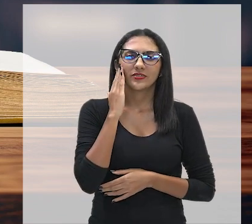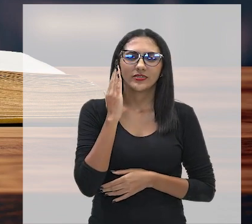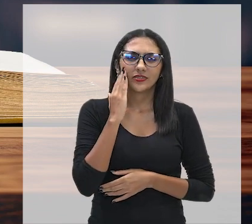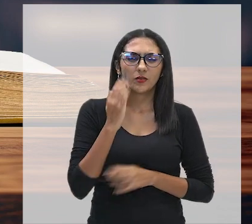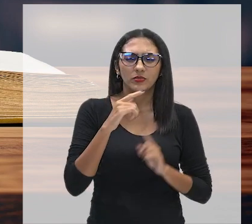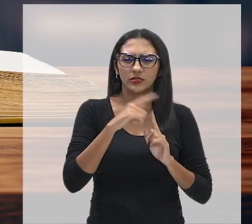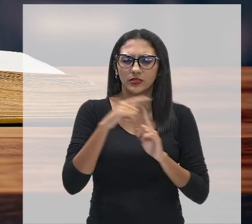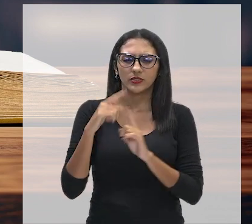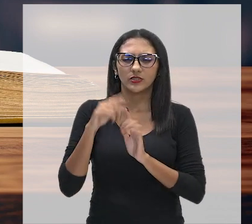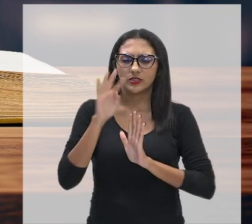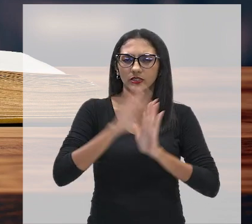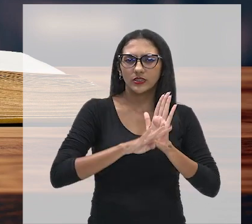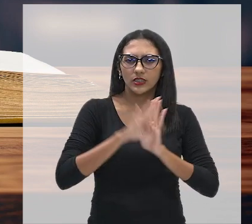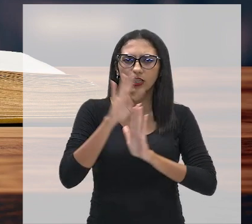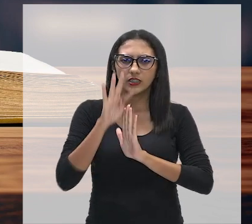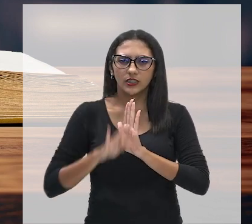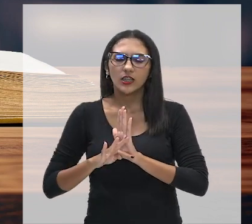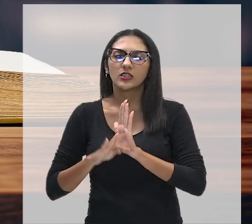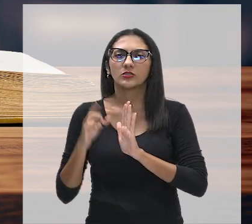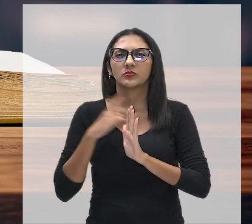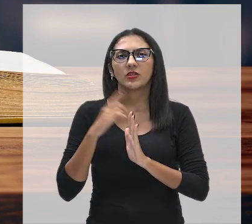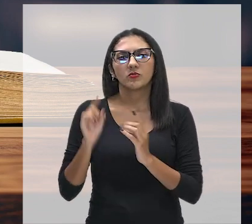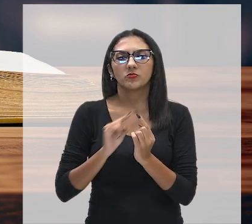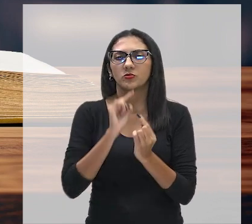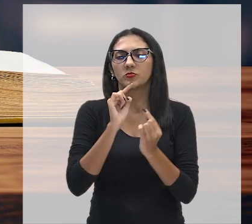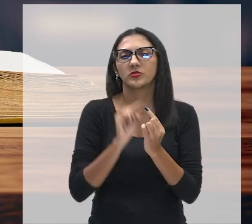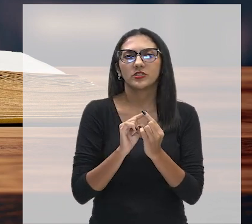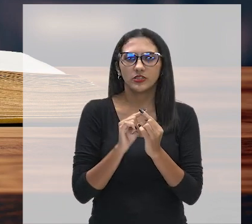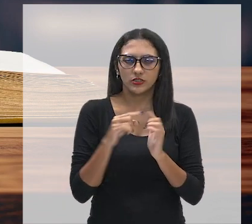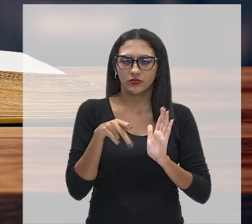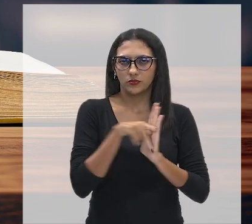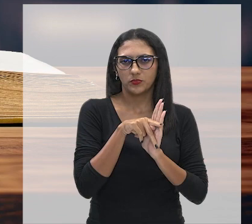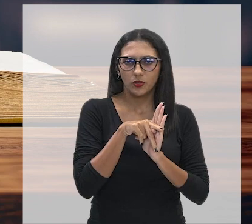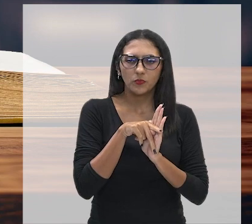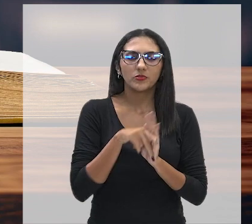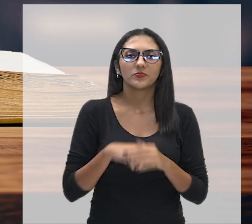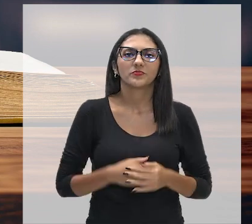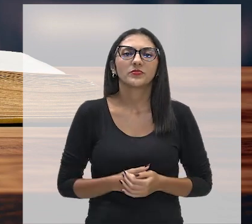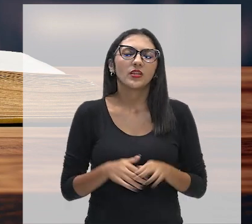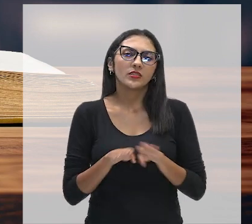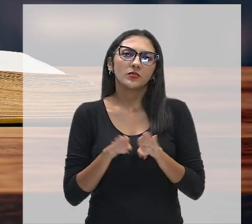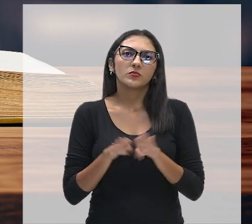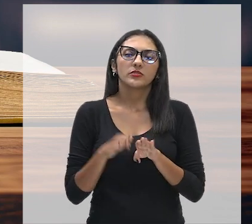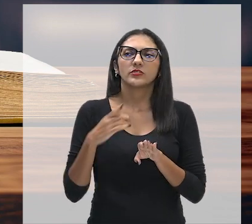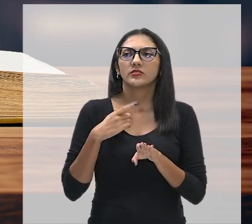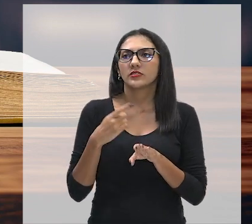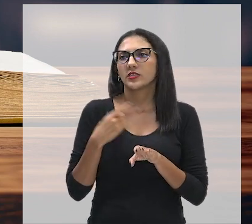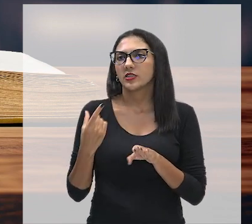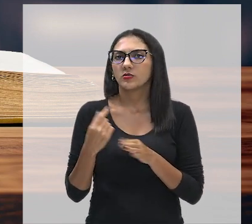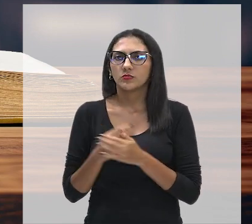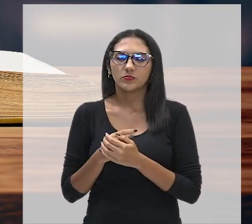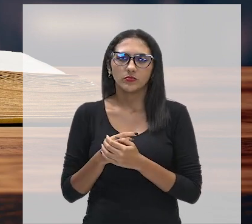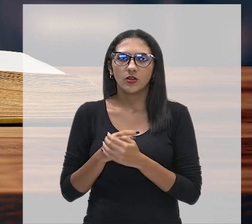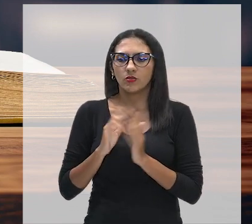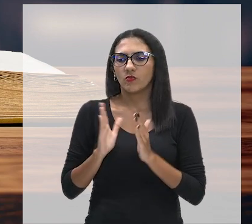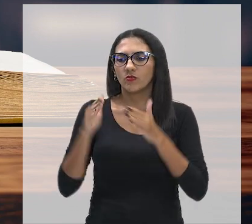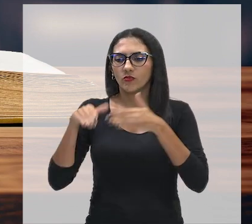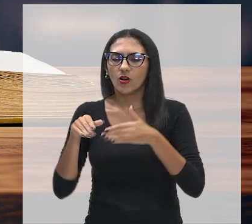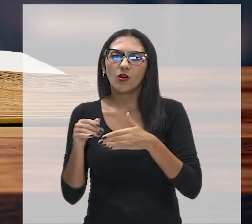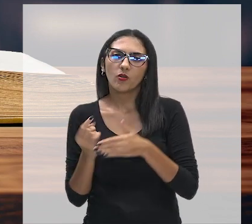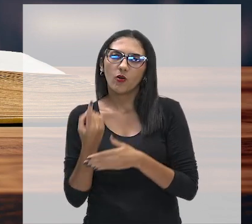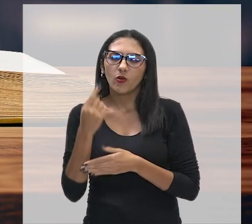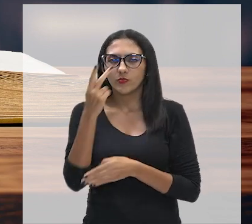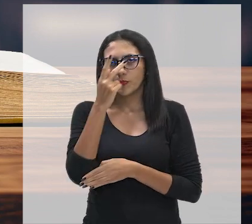que cada texto ele é feito com um objetivo, ele é escrito para um determinado